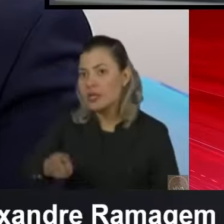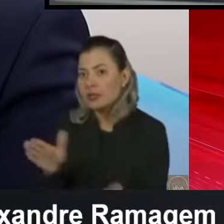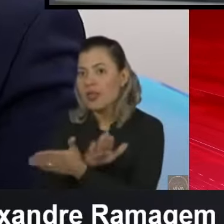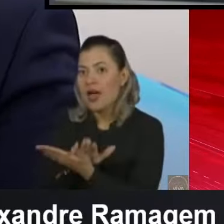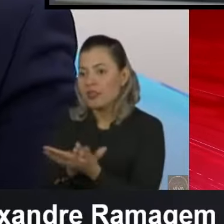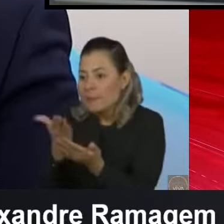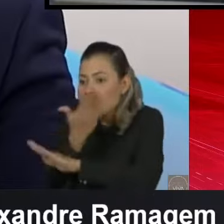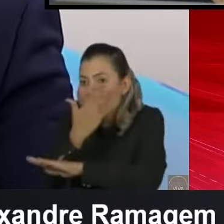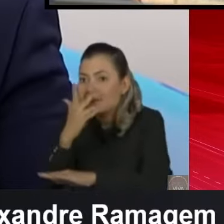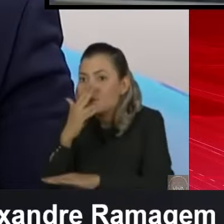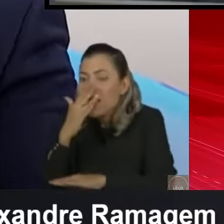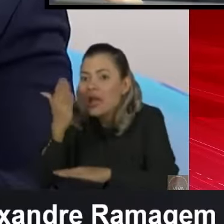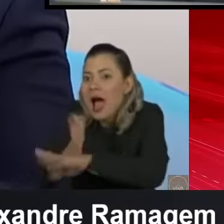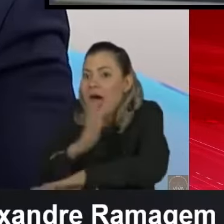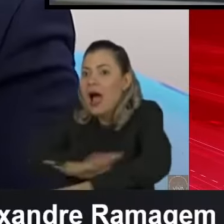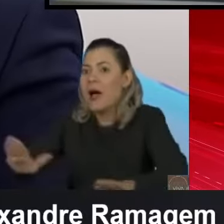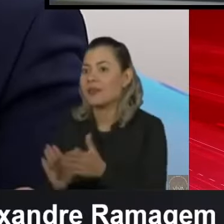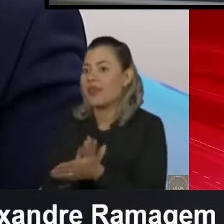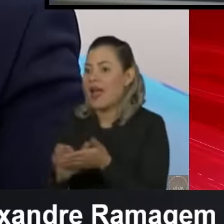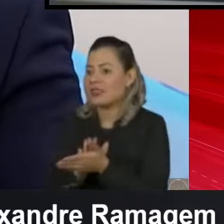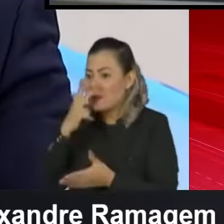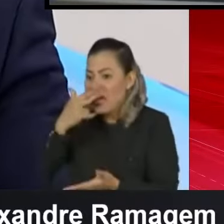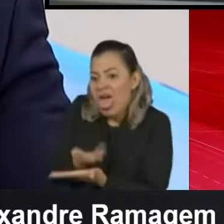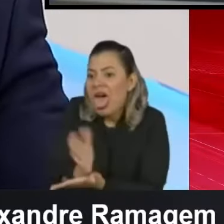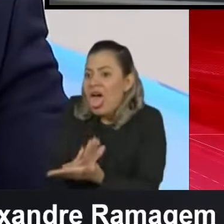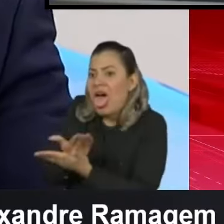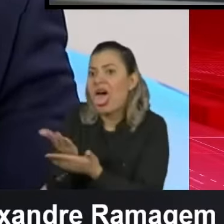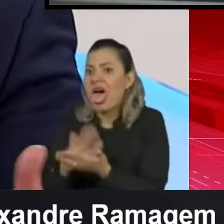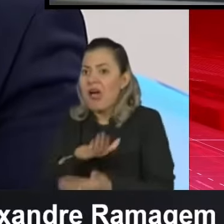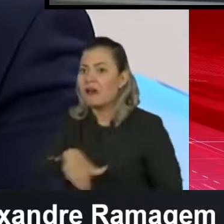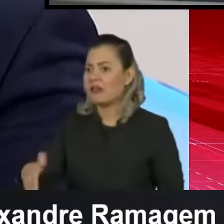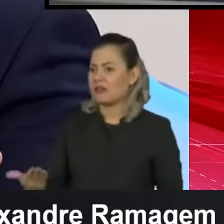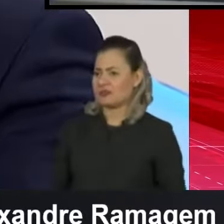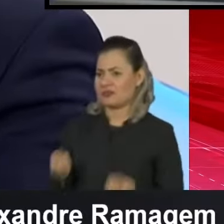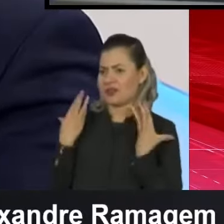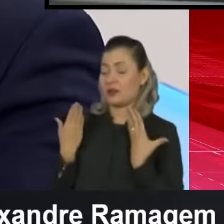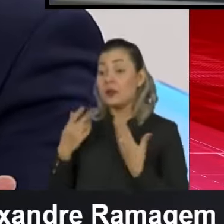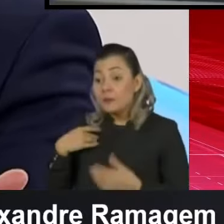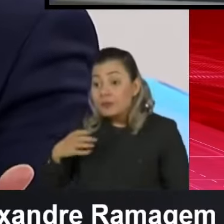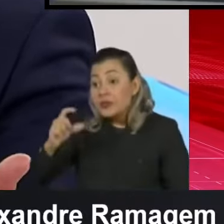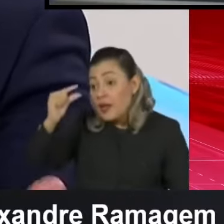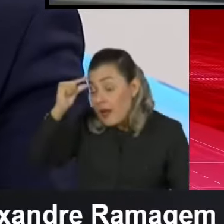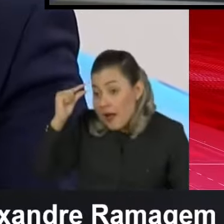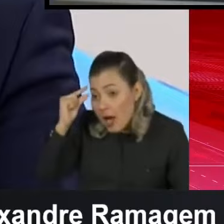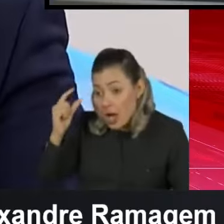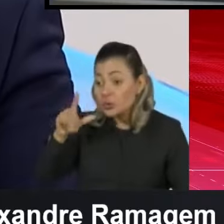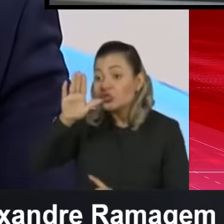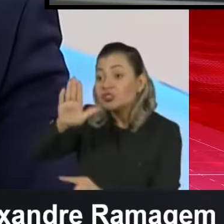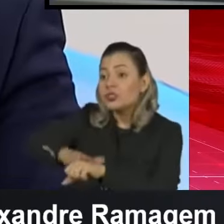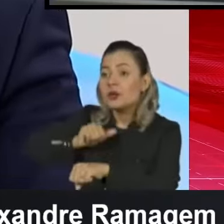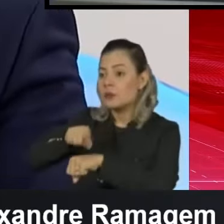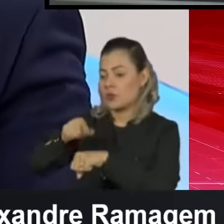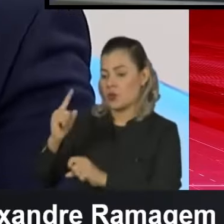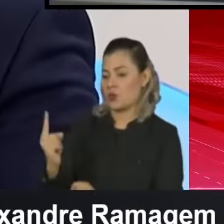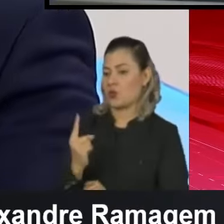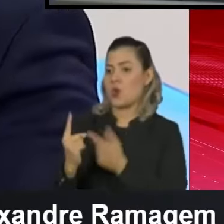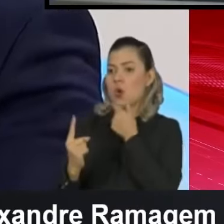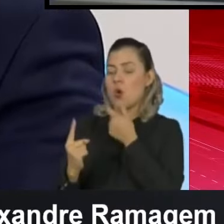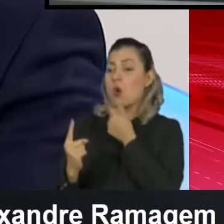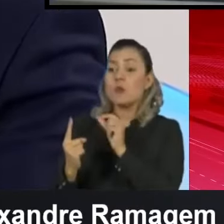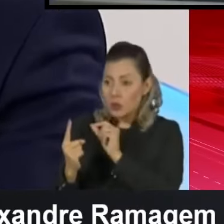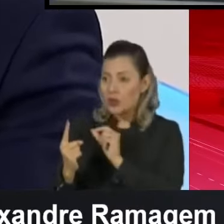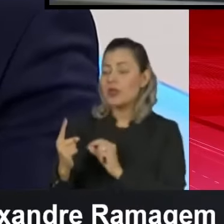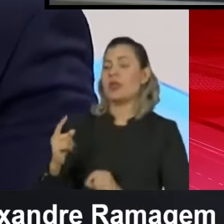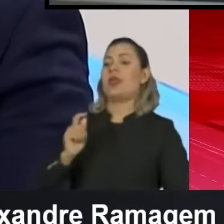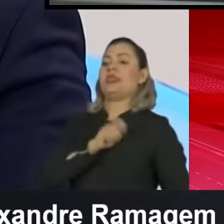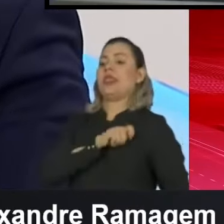bolsonaro chegou lá falando ISS belo dia um belo dia o Carlos me aparece com o nome de um delegado federal e de três agentes que seria uma